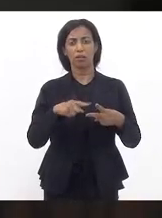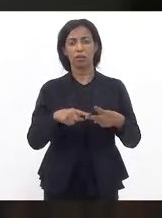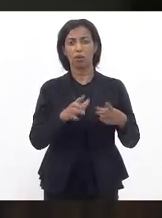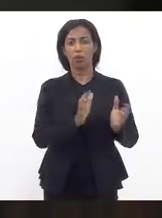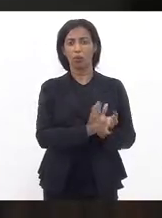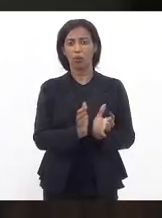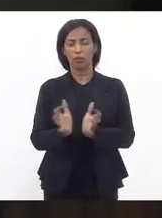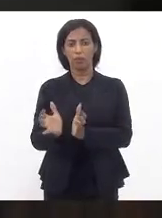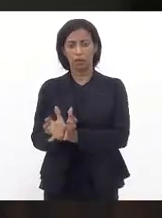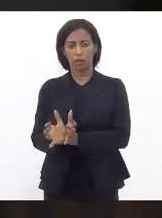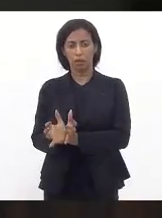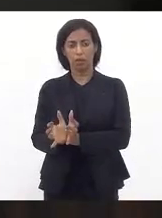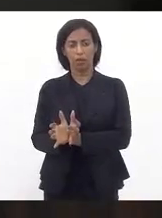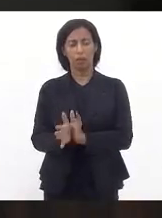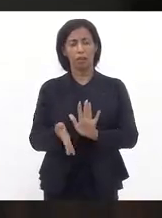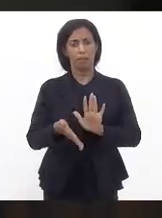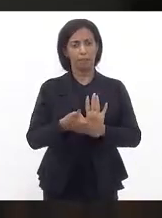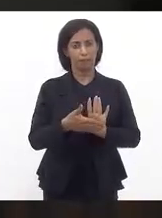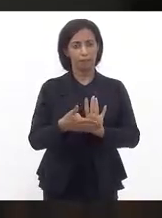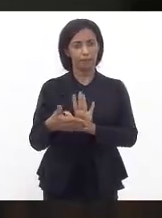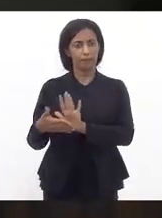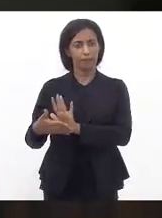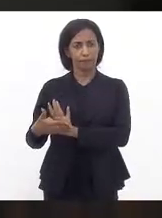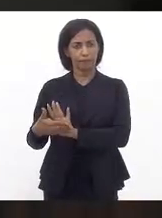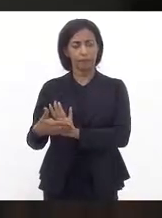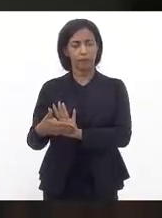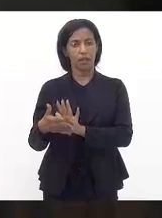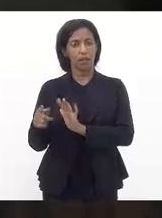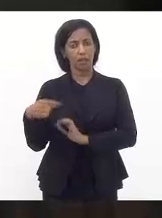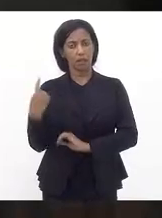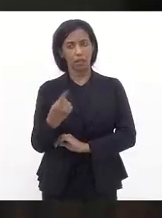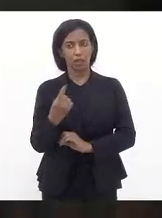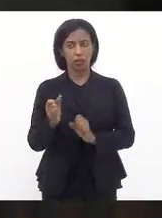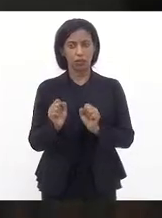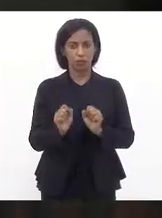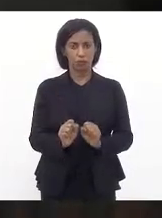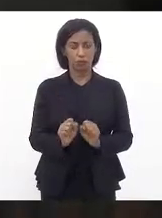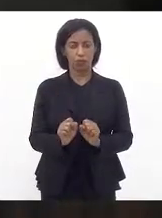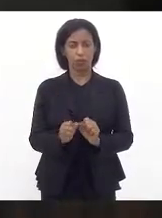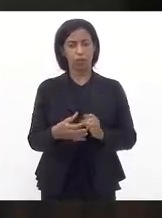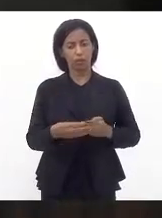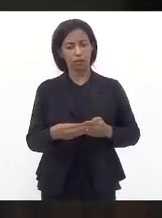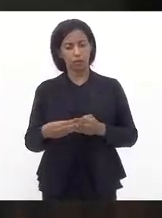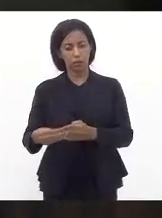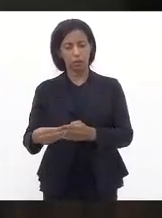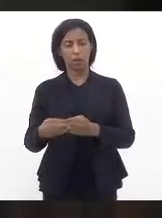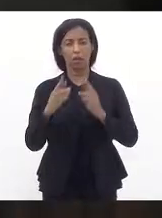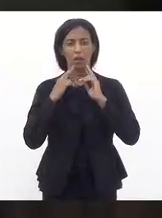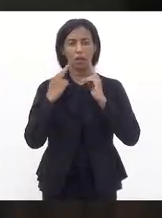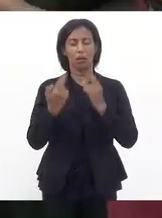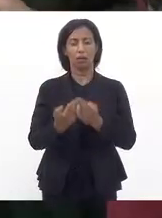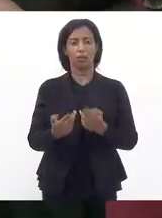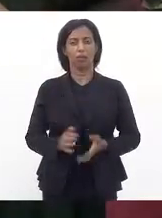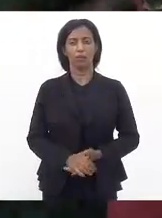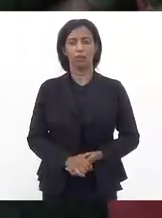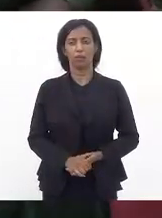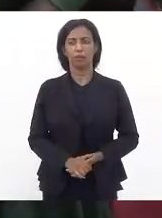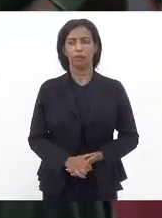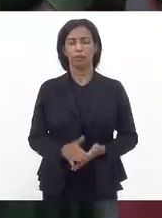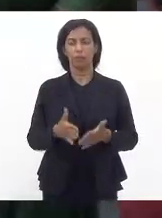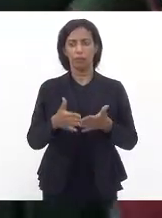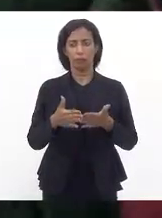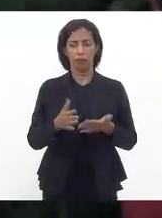comissões para emitir parecer e a gente poder conduzir o restante da sessão por